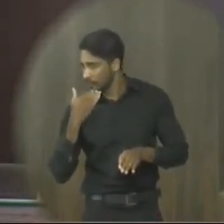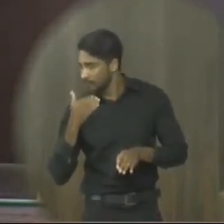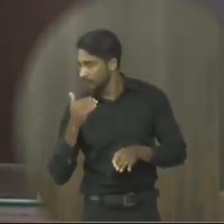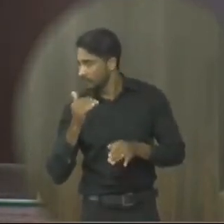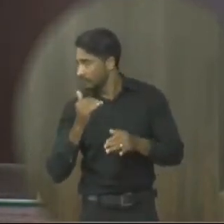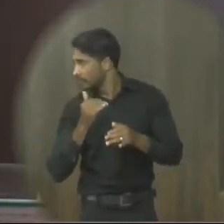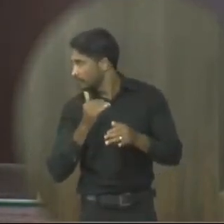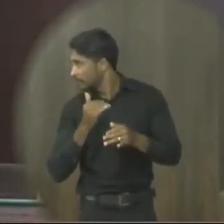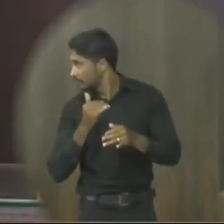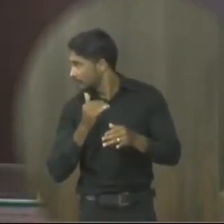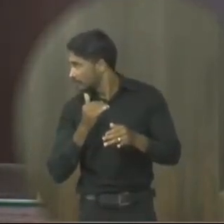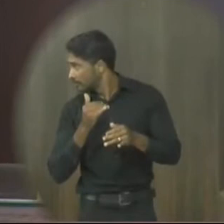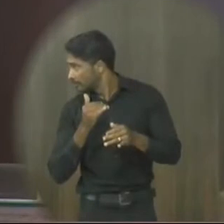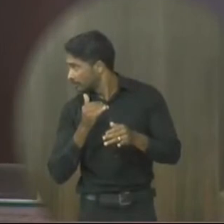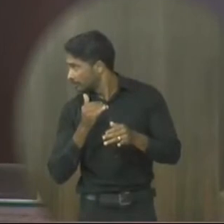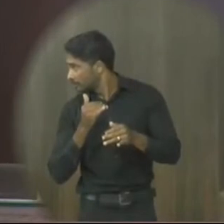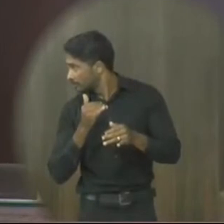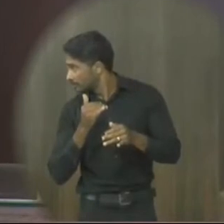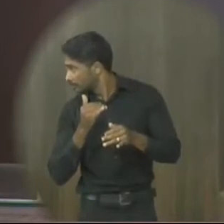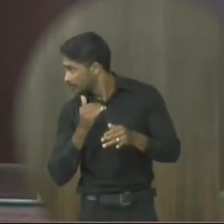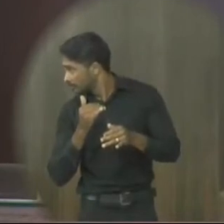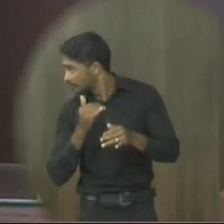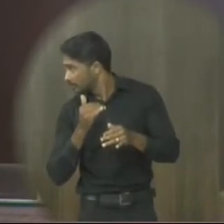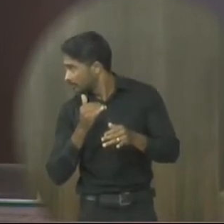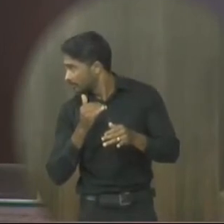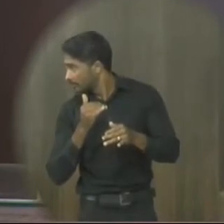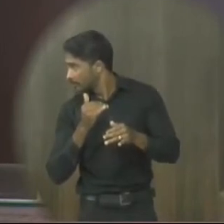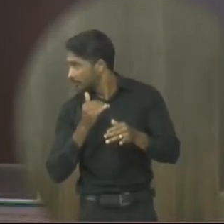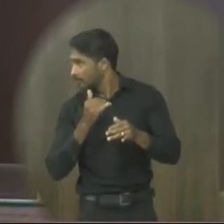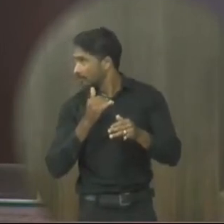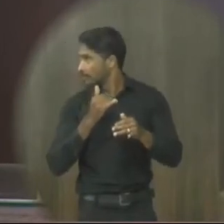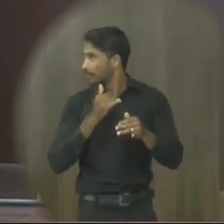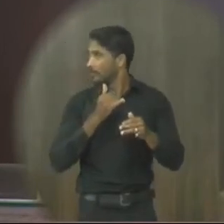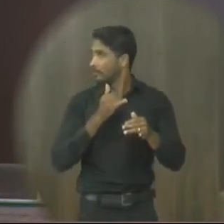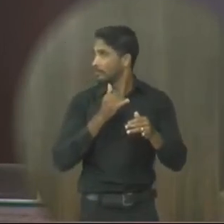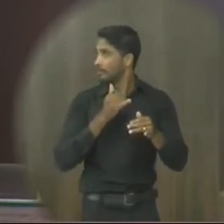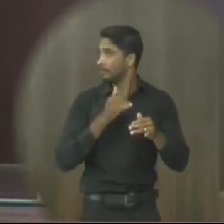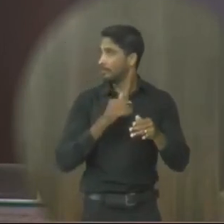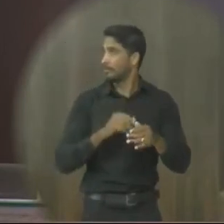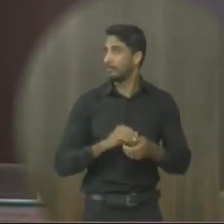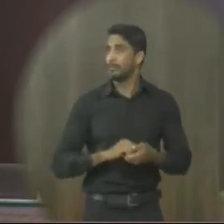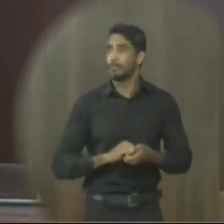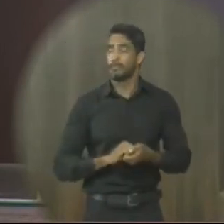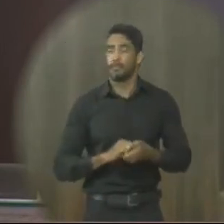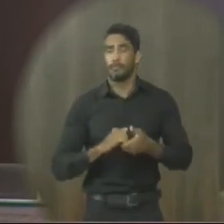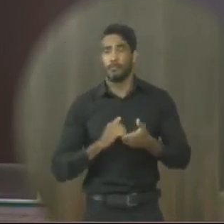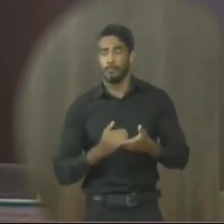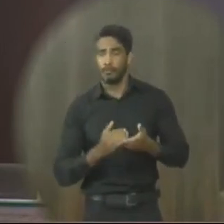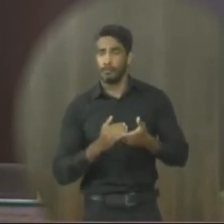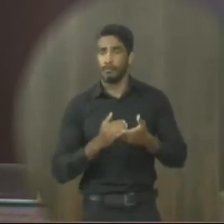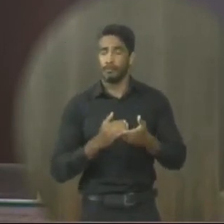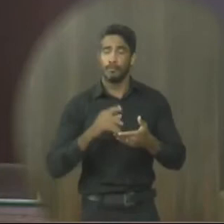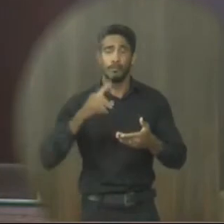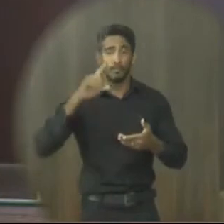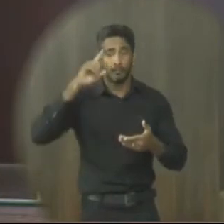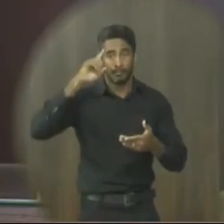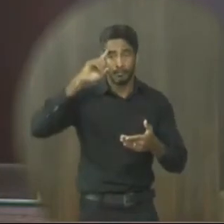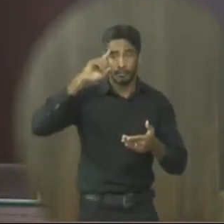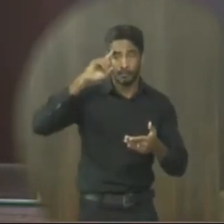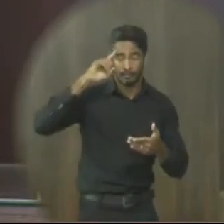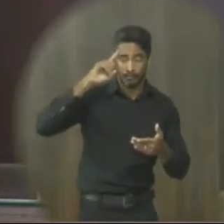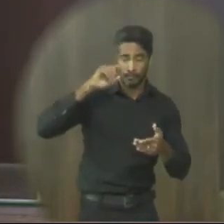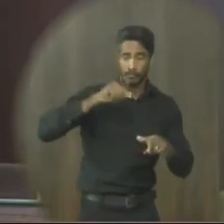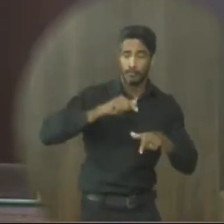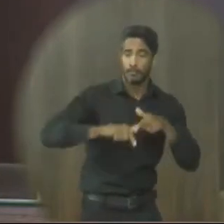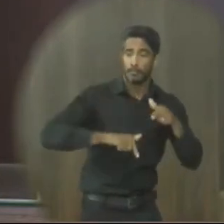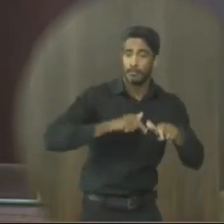informado a esta Casa de Legislação os seguintes dados. Designação dos dias úteis,